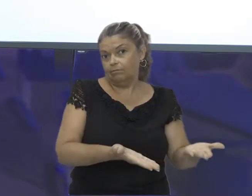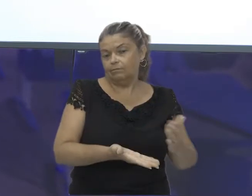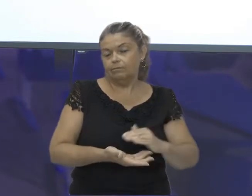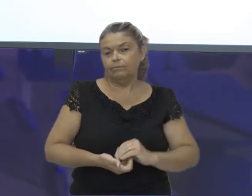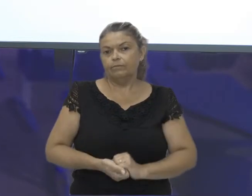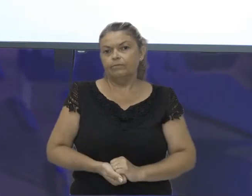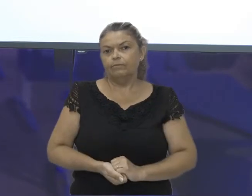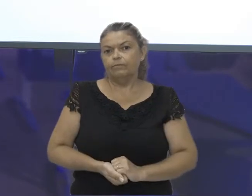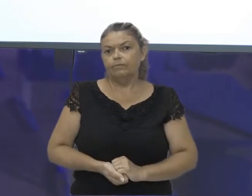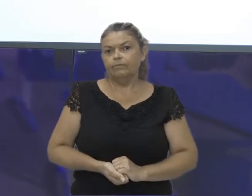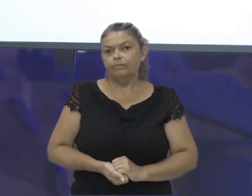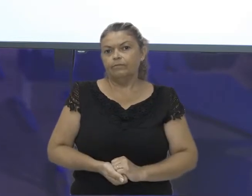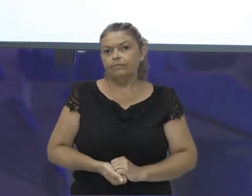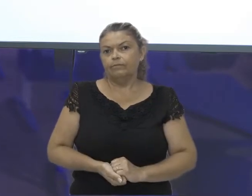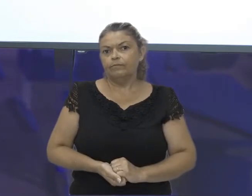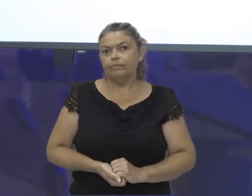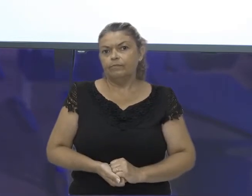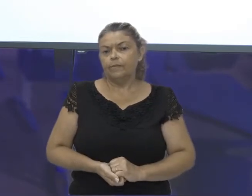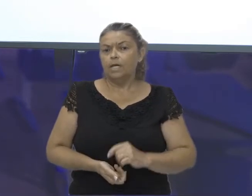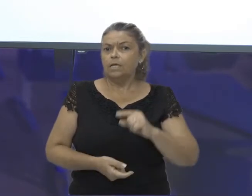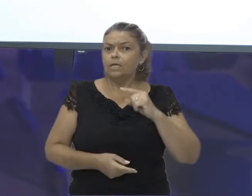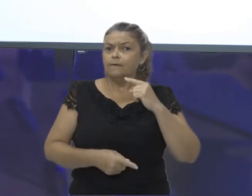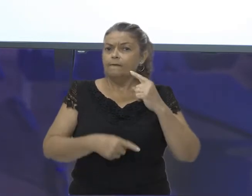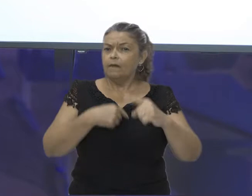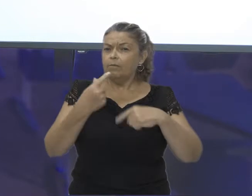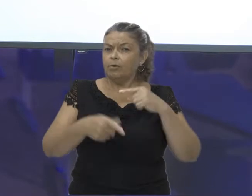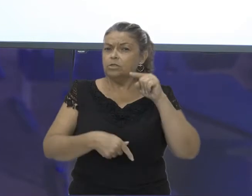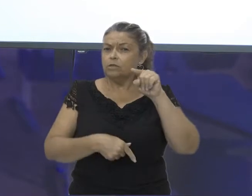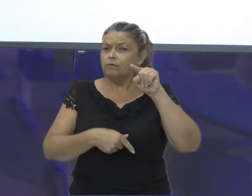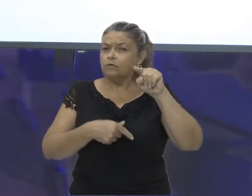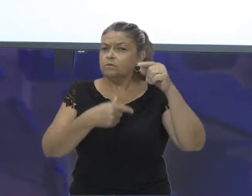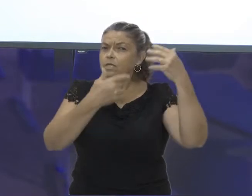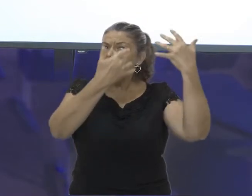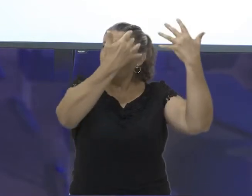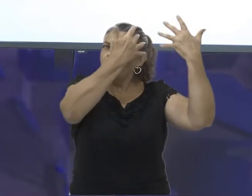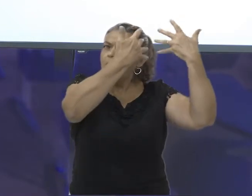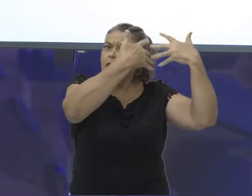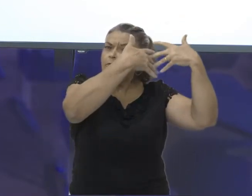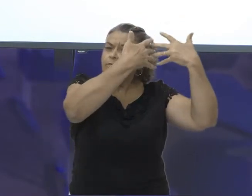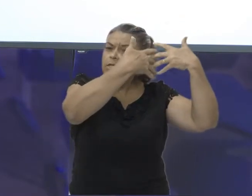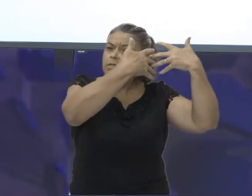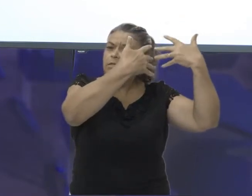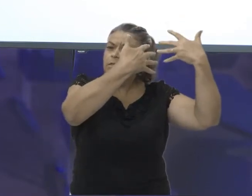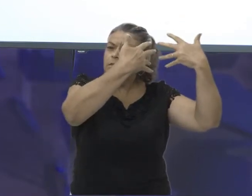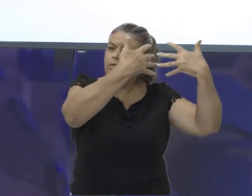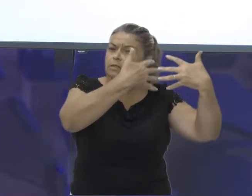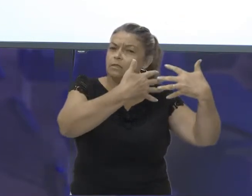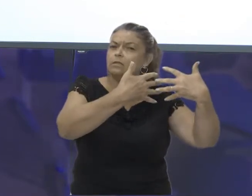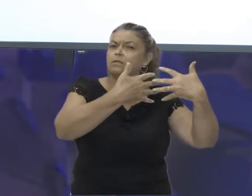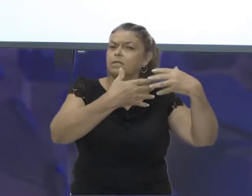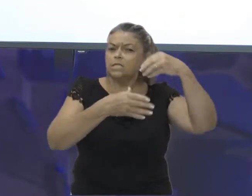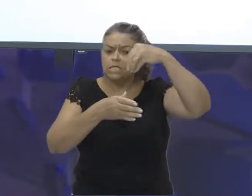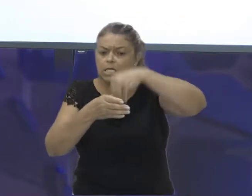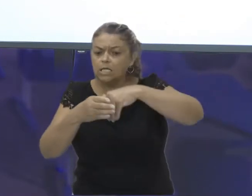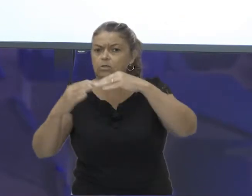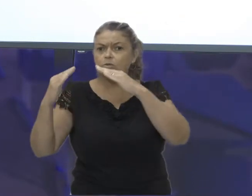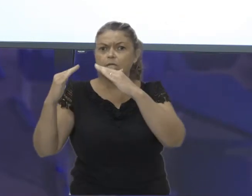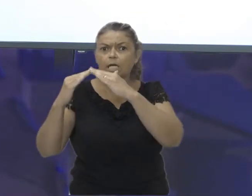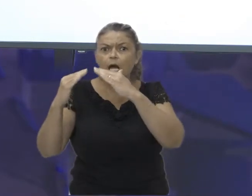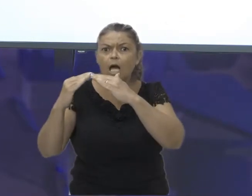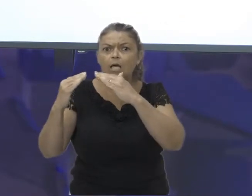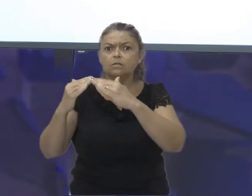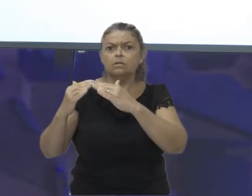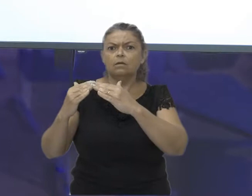certo? Depois que você refletir como são essas relações dentro da casa, né? Com